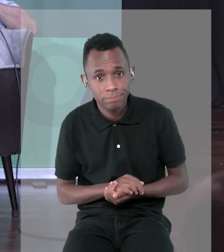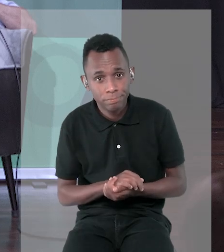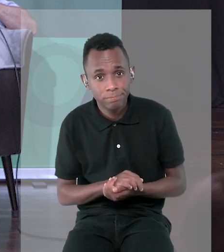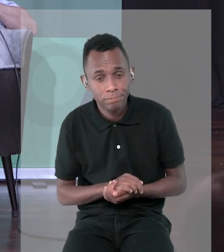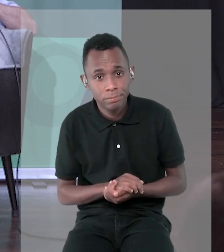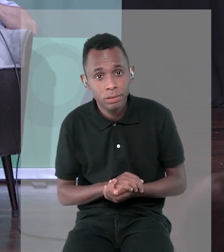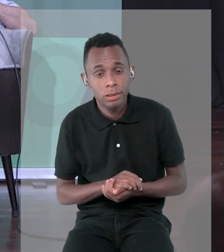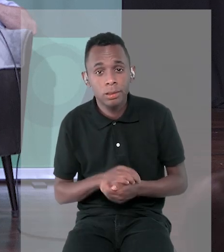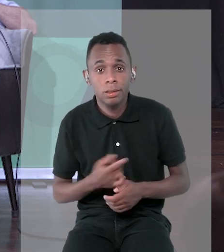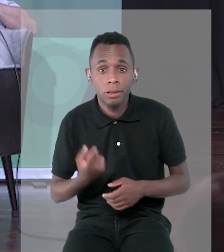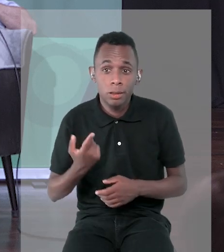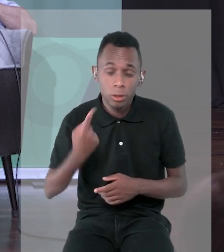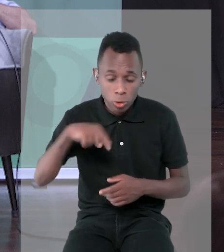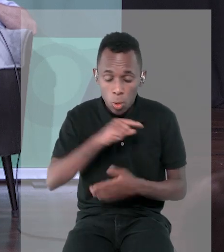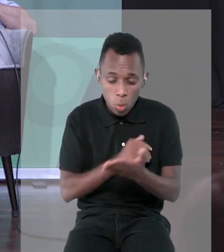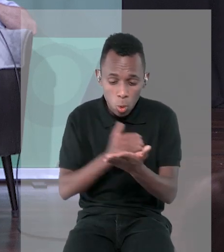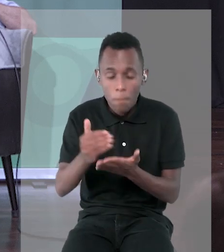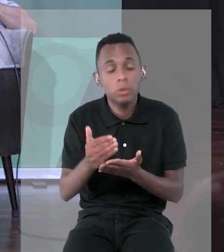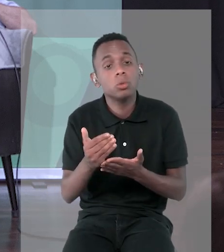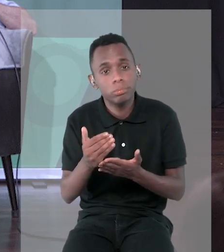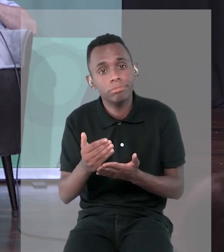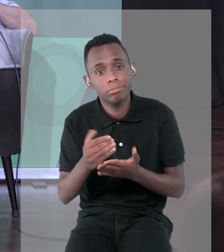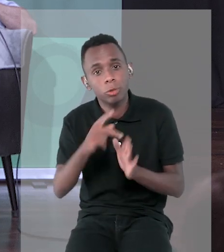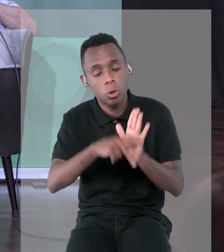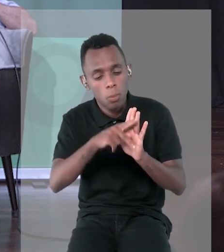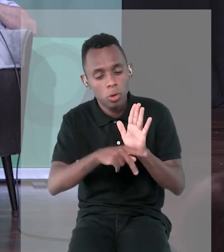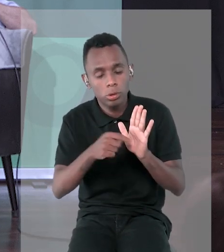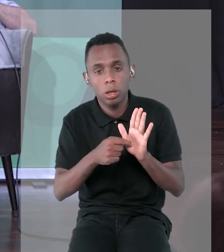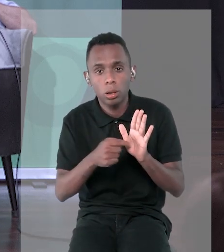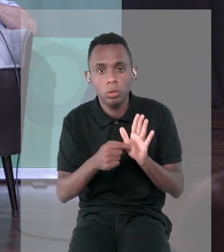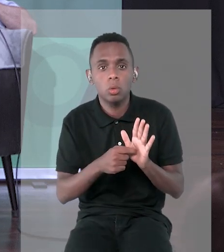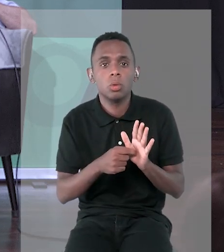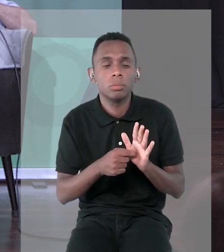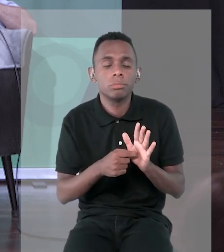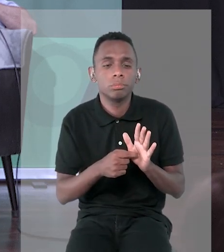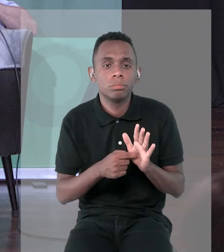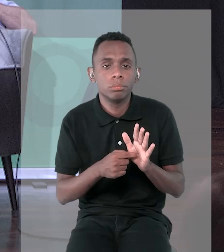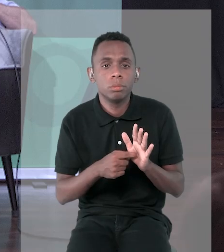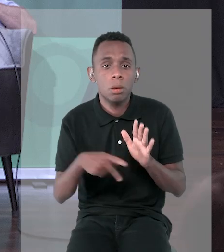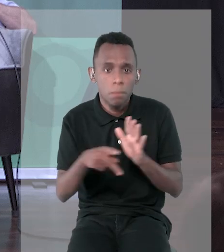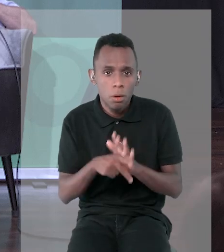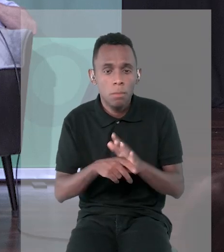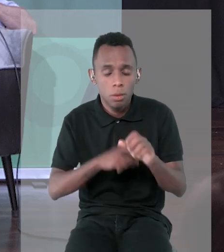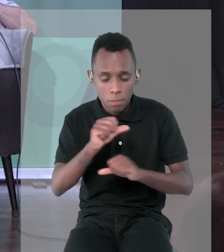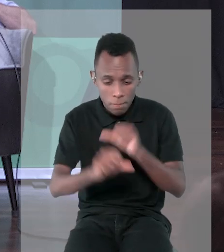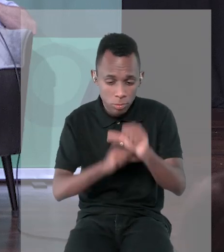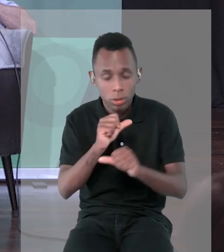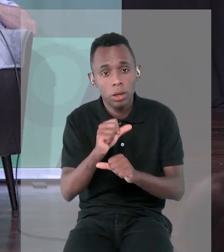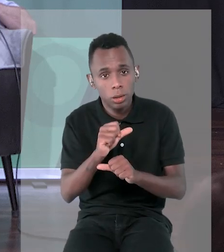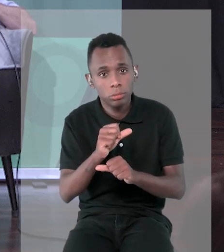A gente começou o programa de SAF, de sistema de transformação,